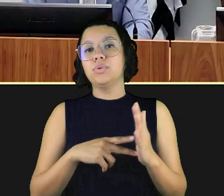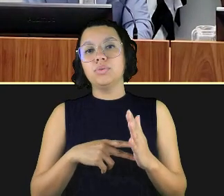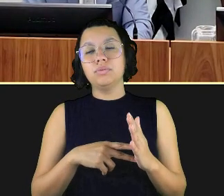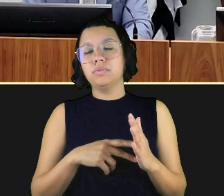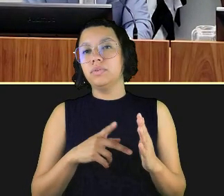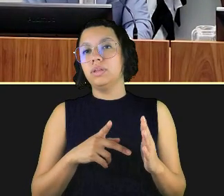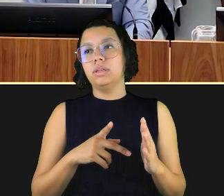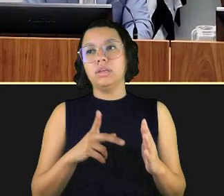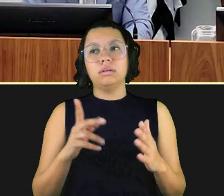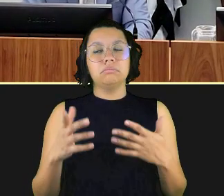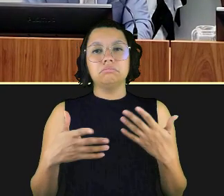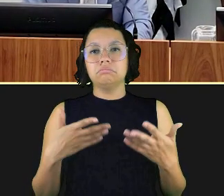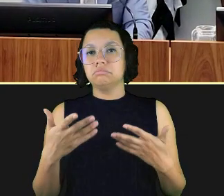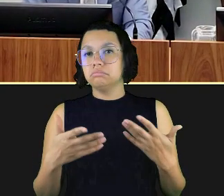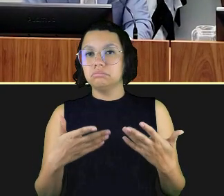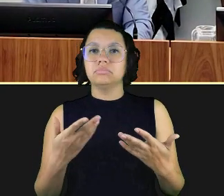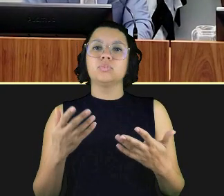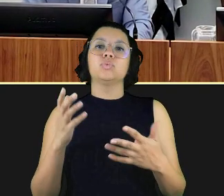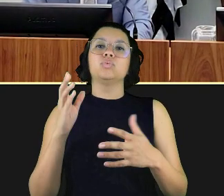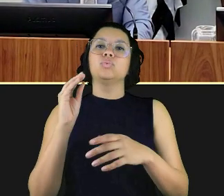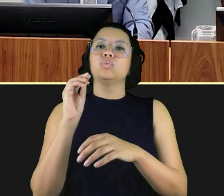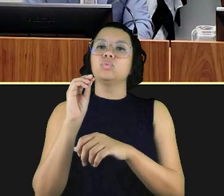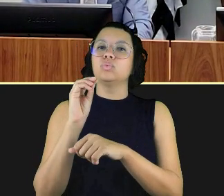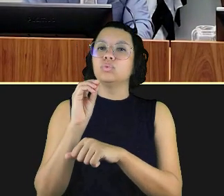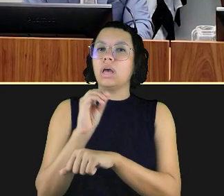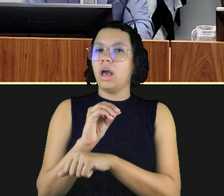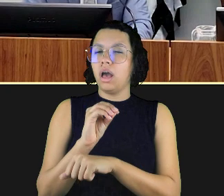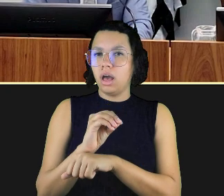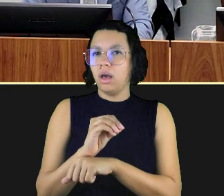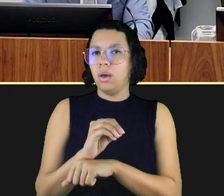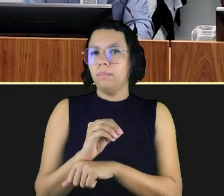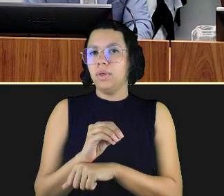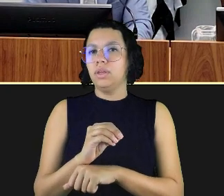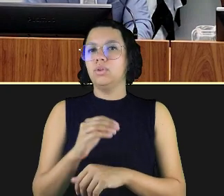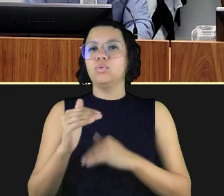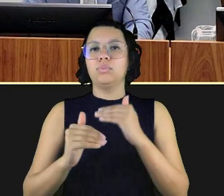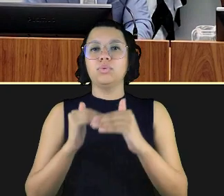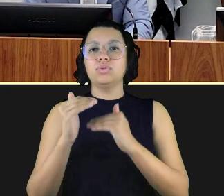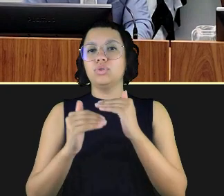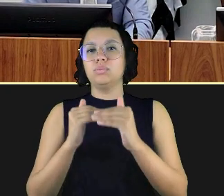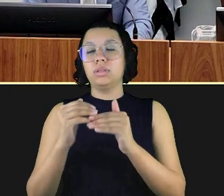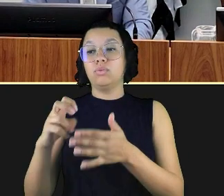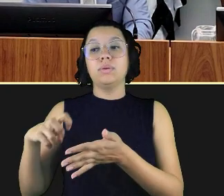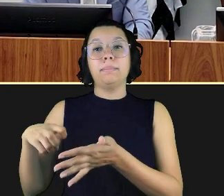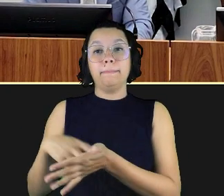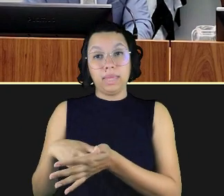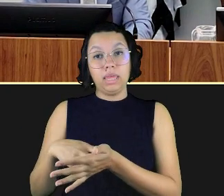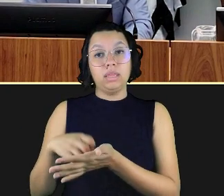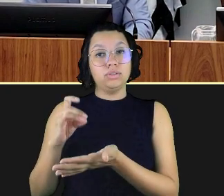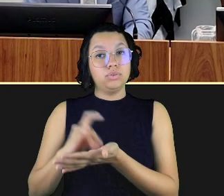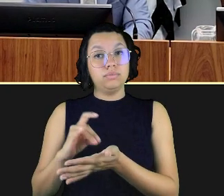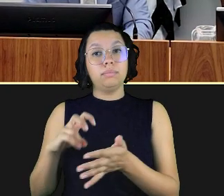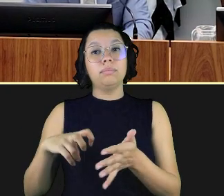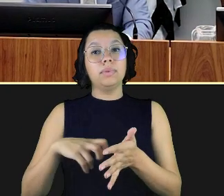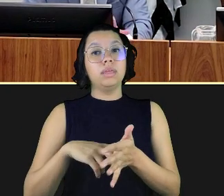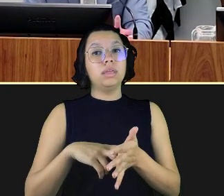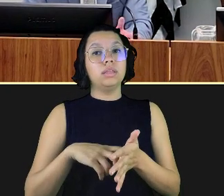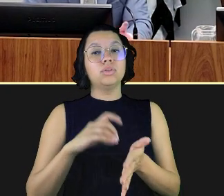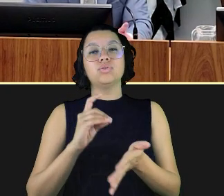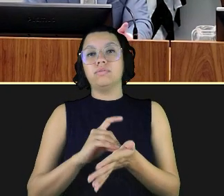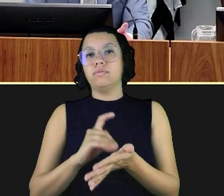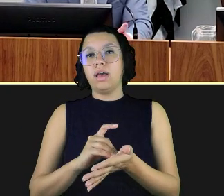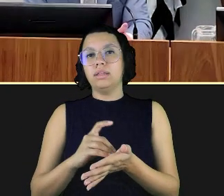tratamento procedimental, sob pena de fato de você ter uma discrepância, né,